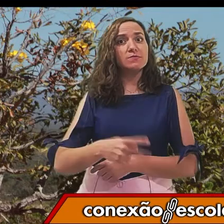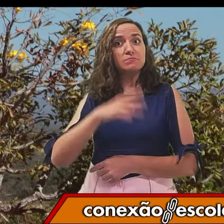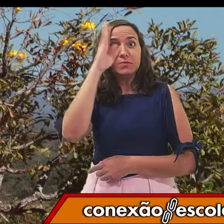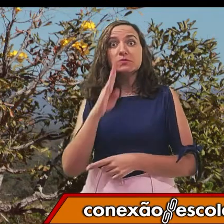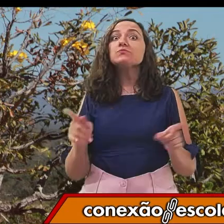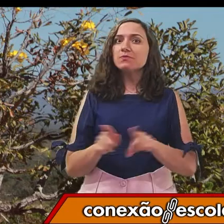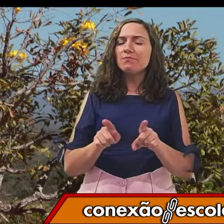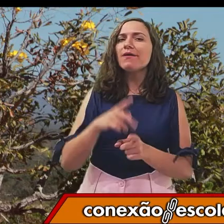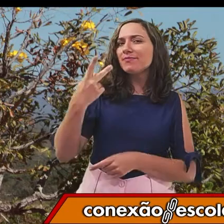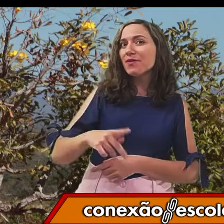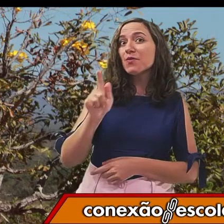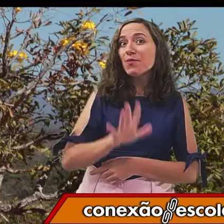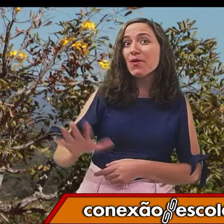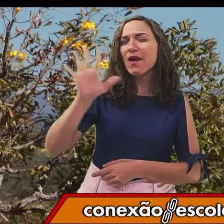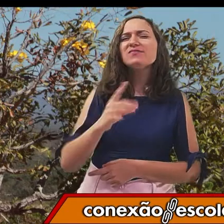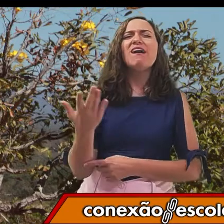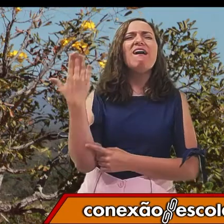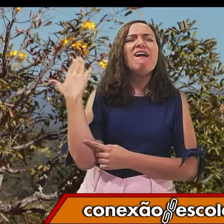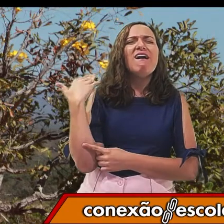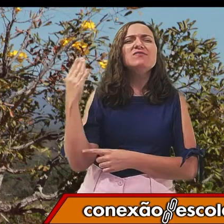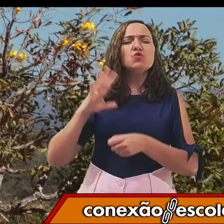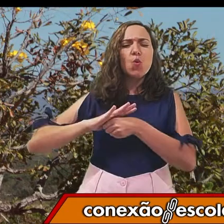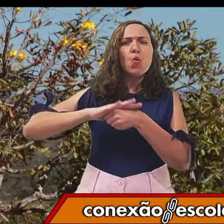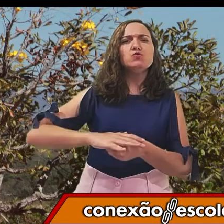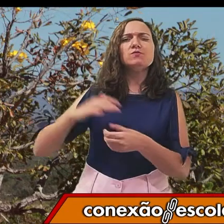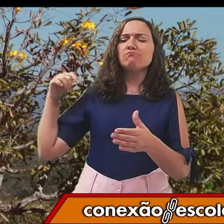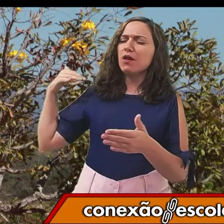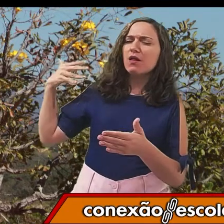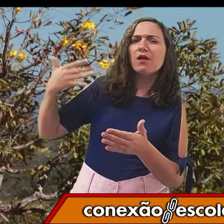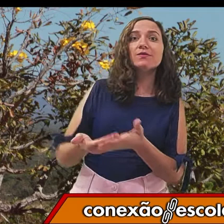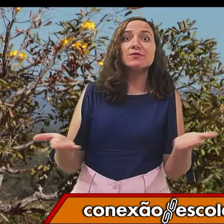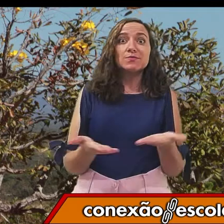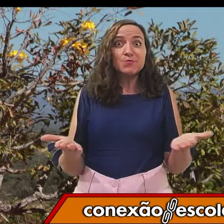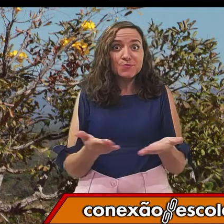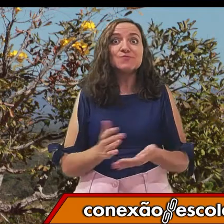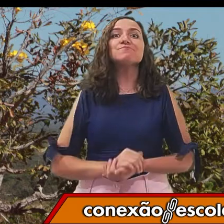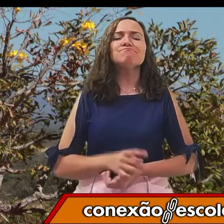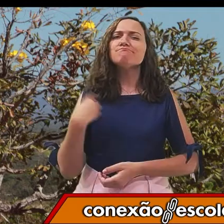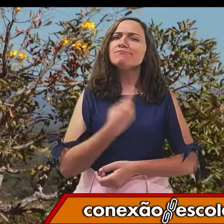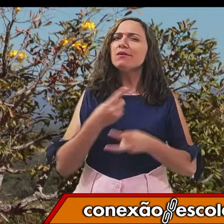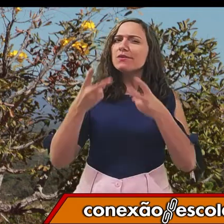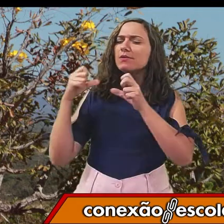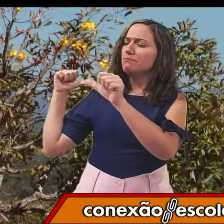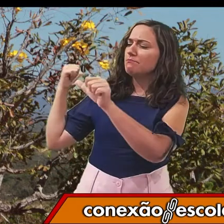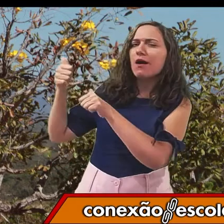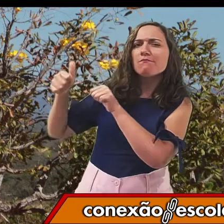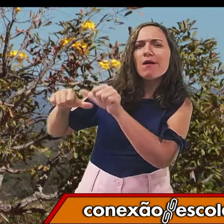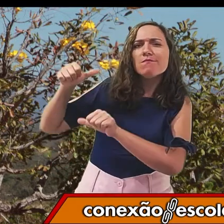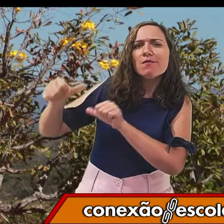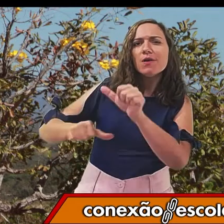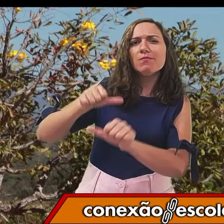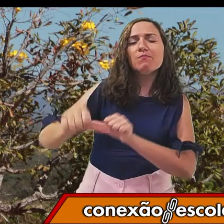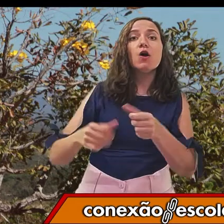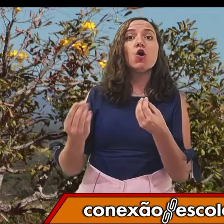Goiás, desde a época da colonização até os dias atuais. Veremos a transformação sofrida pela mão